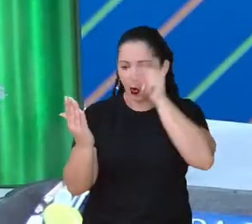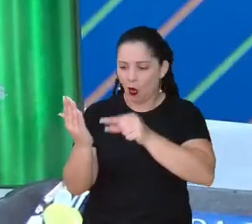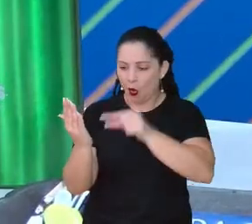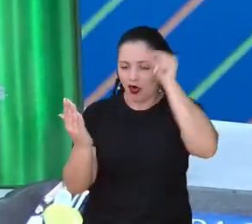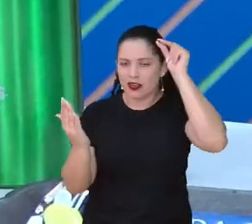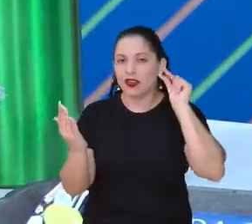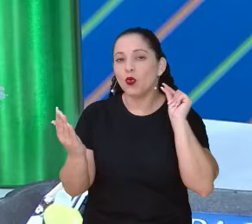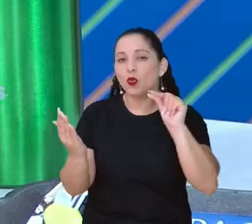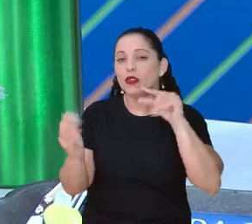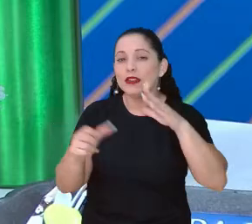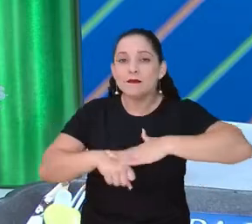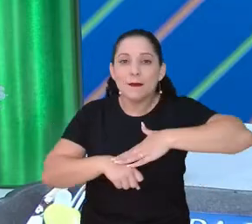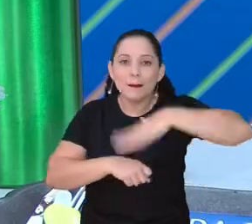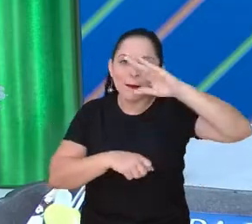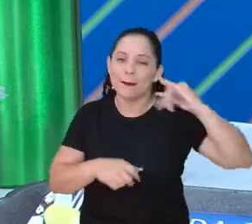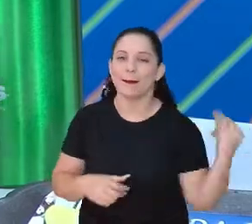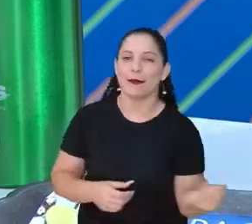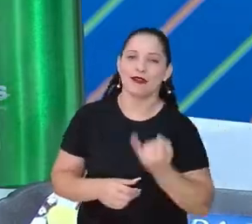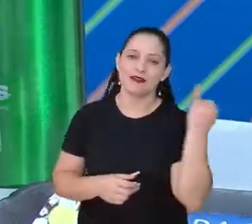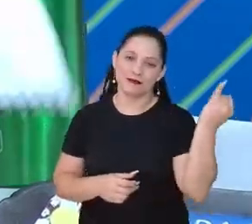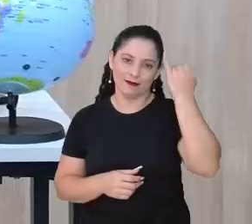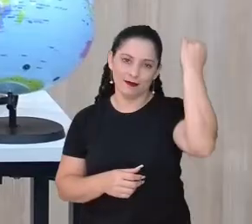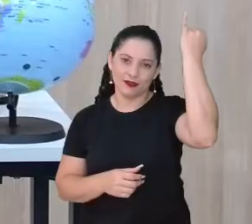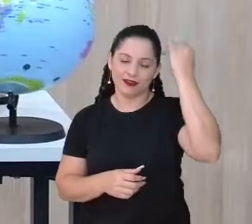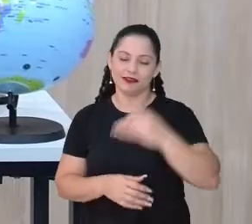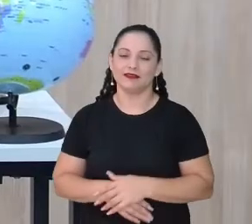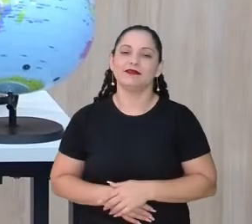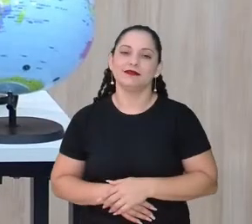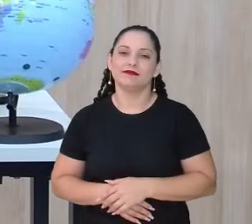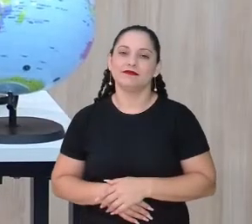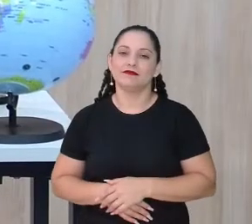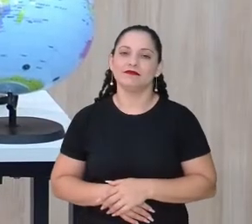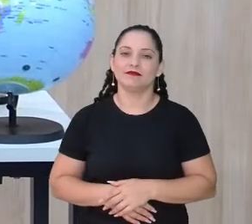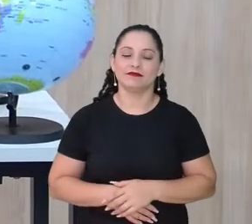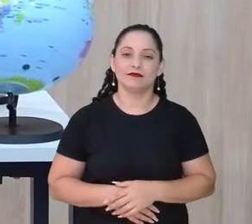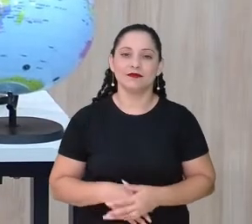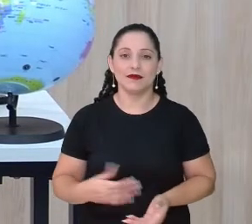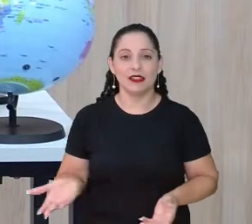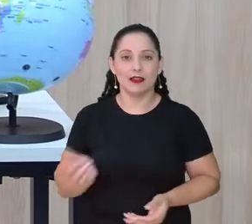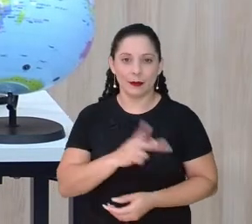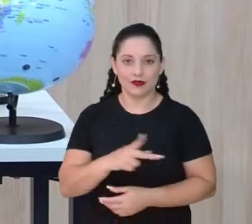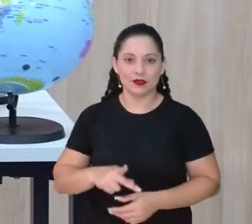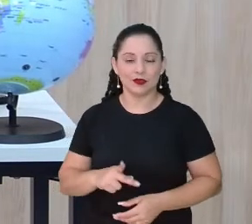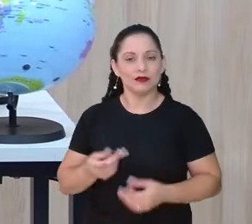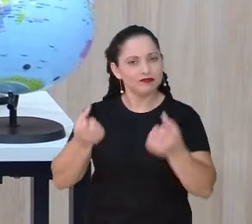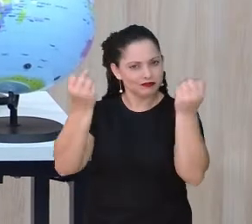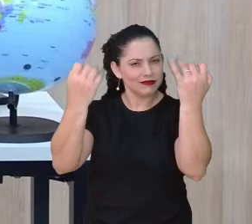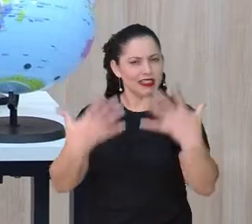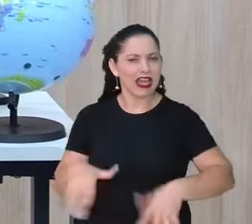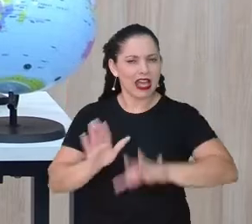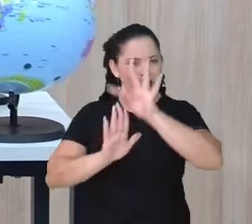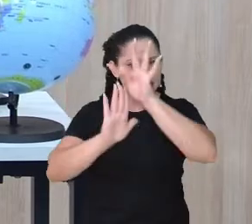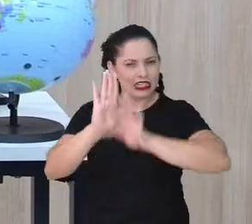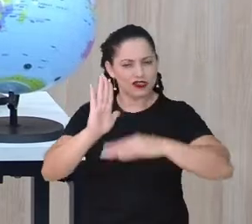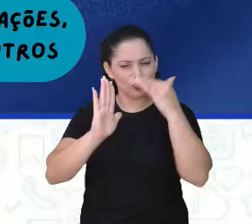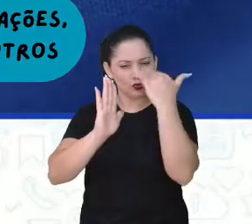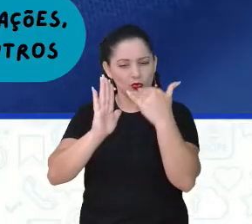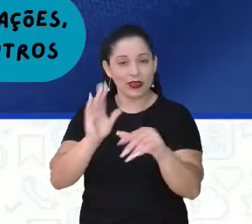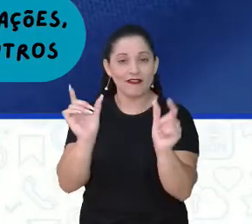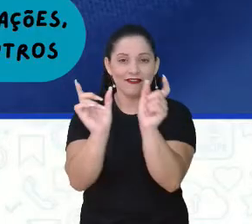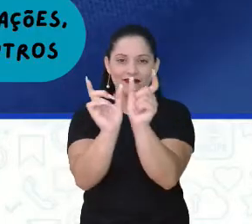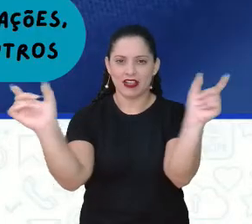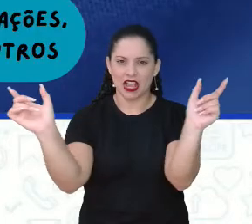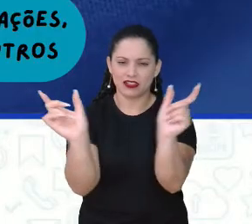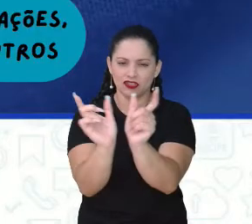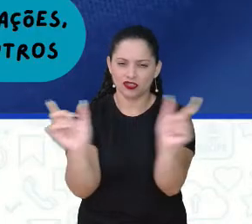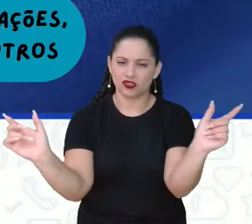que é mais importante. Então, como ela disse ali, ó, no texto, eu tenho que fazer com frases